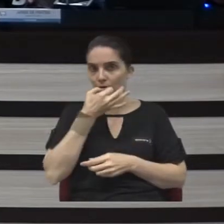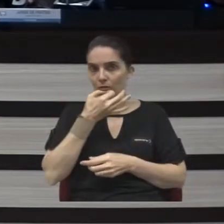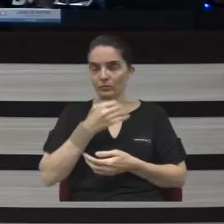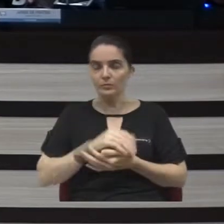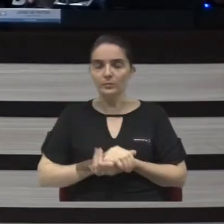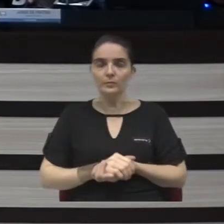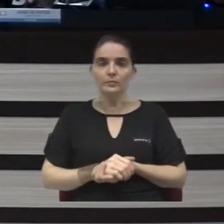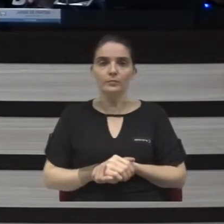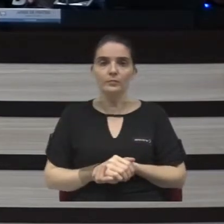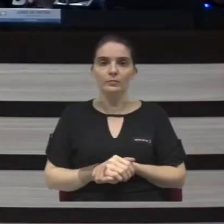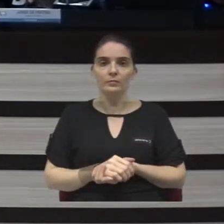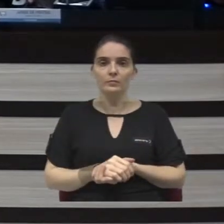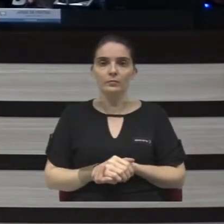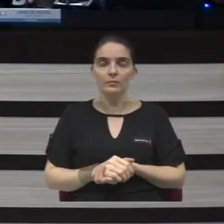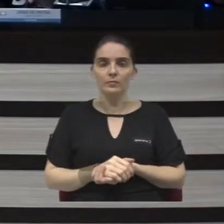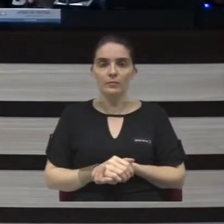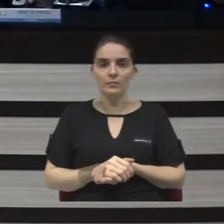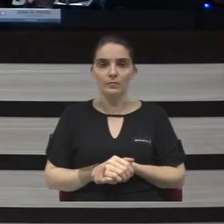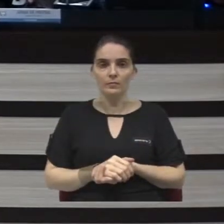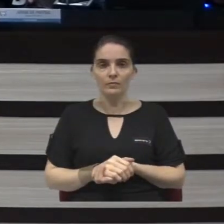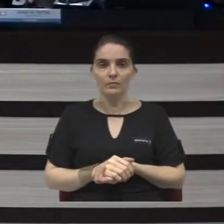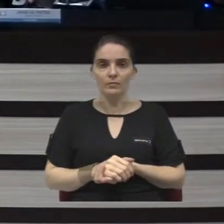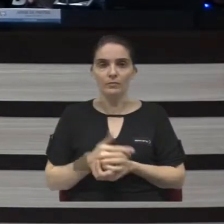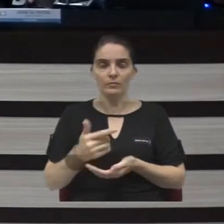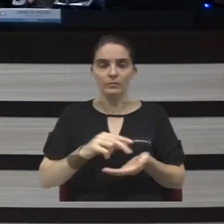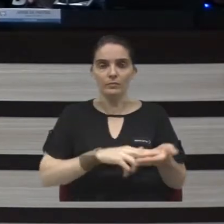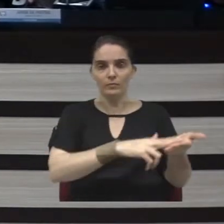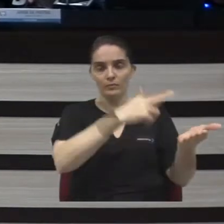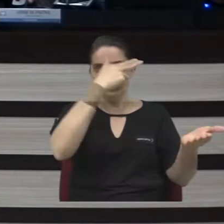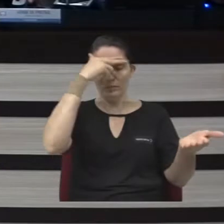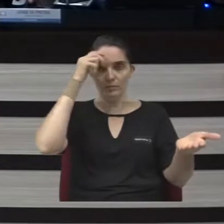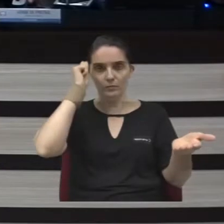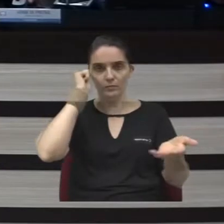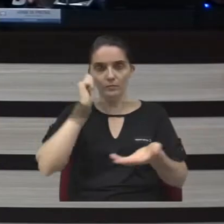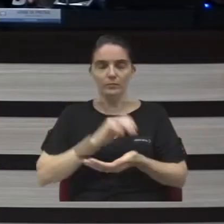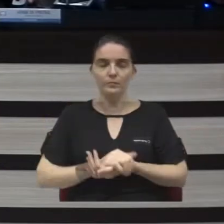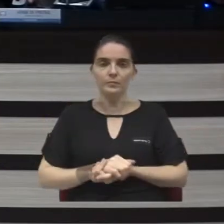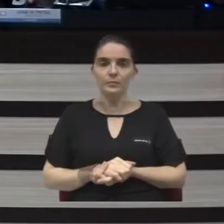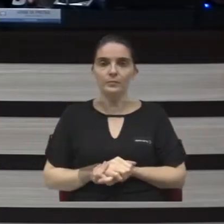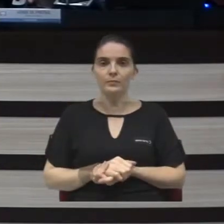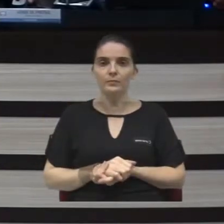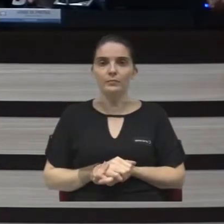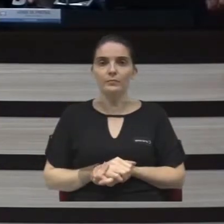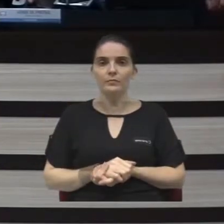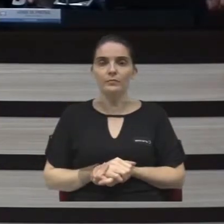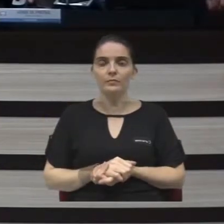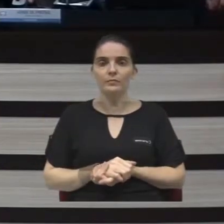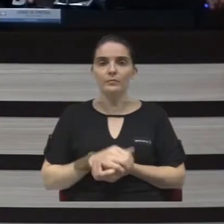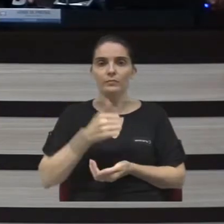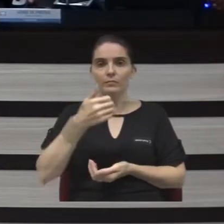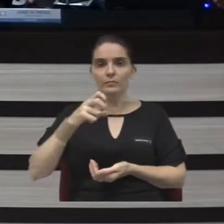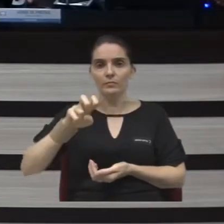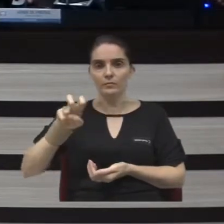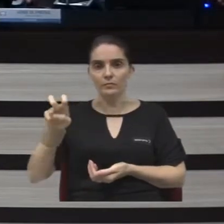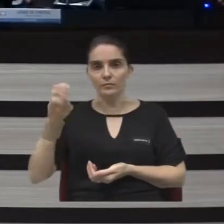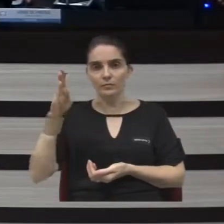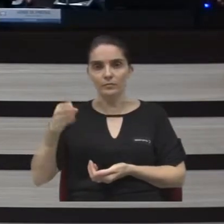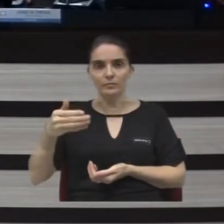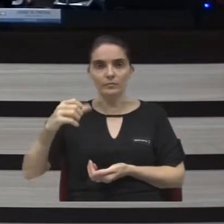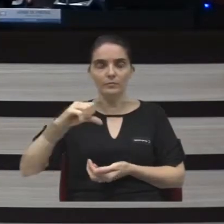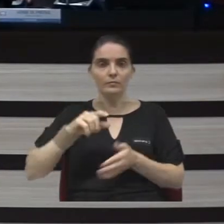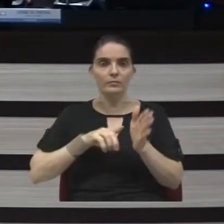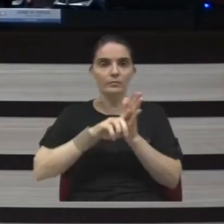requerimento? Não havendo, será encaminhado ao Executivo. Requerimento 155/2019 requer